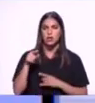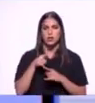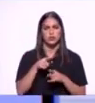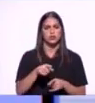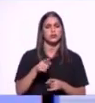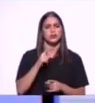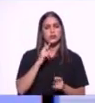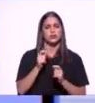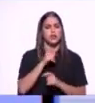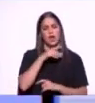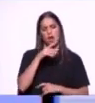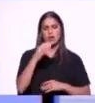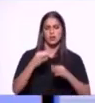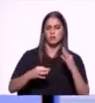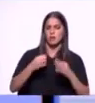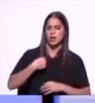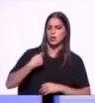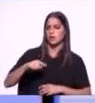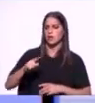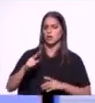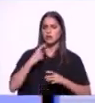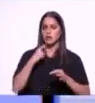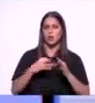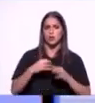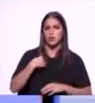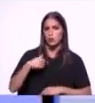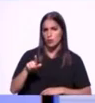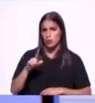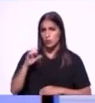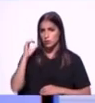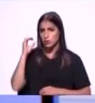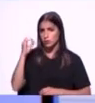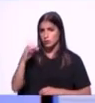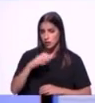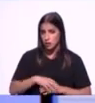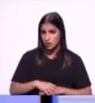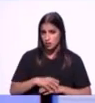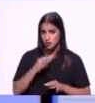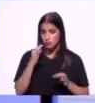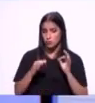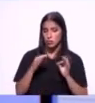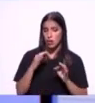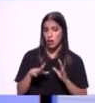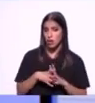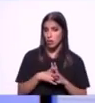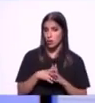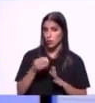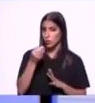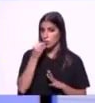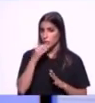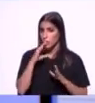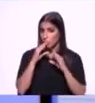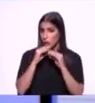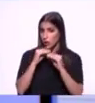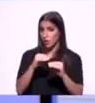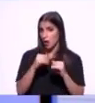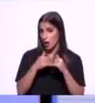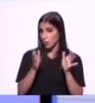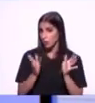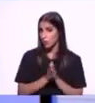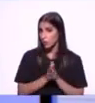meter ações em tribunal para limparem o nome. Zero. Zero. Comeram e calaram. Todos.